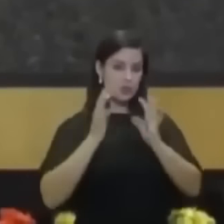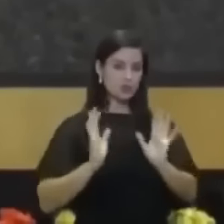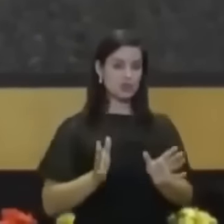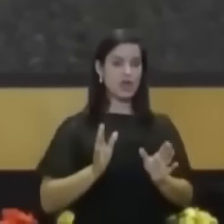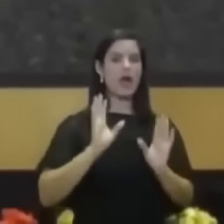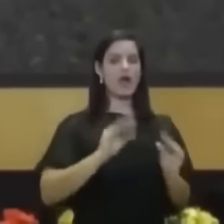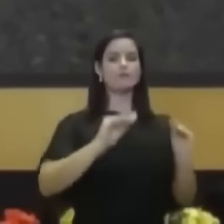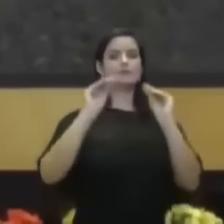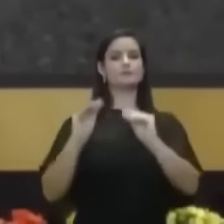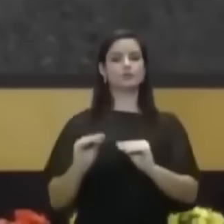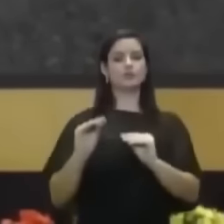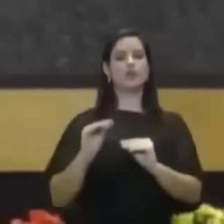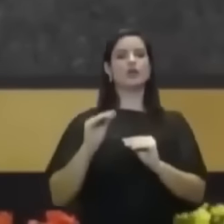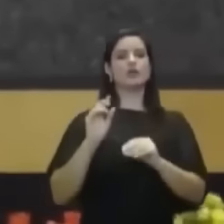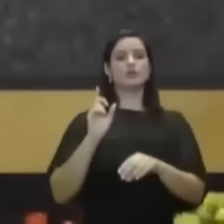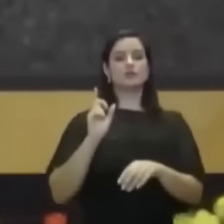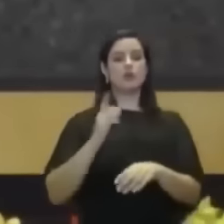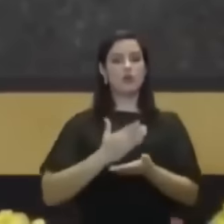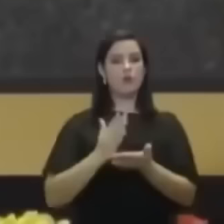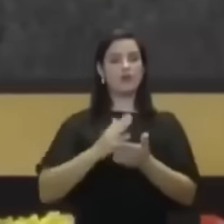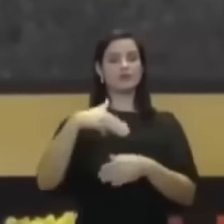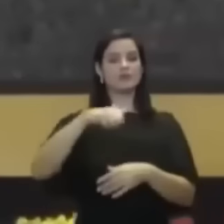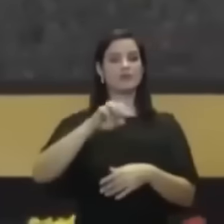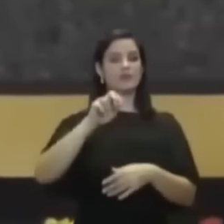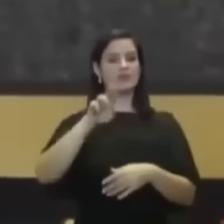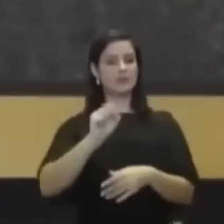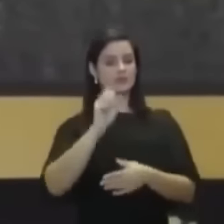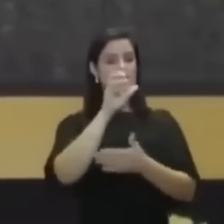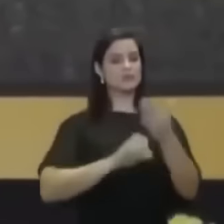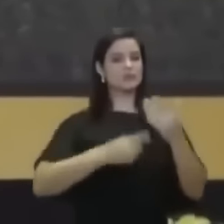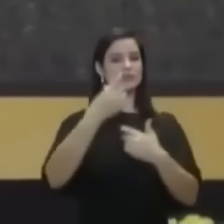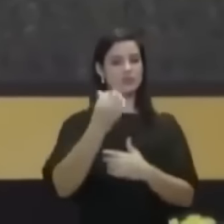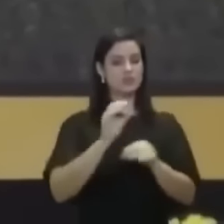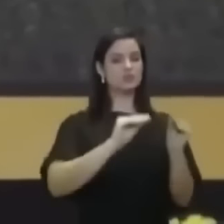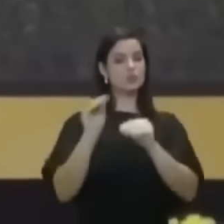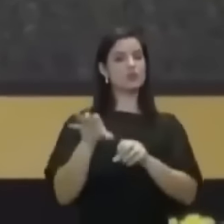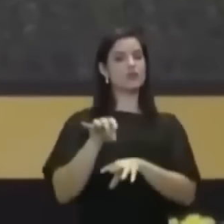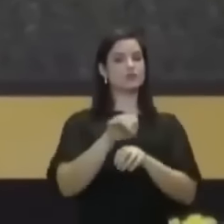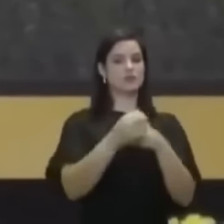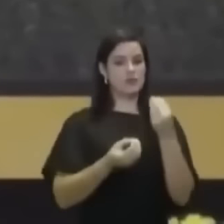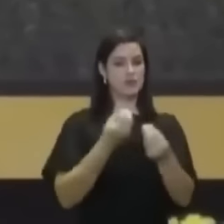discipulado, no seu ensino em Mateus 16, e diz a Bíblia que Jesus diz para eles assim: pois é